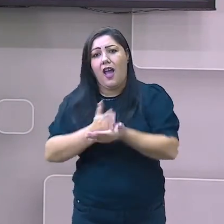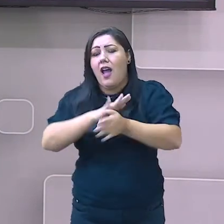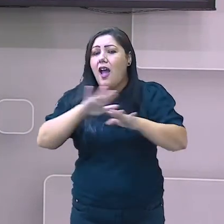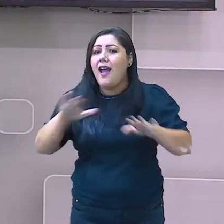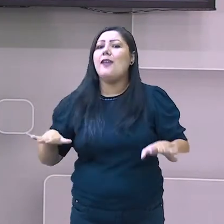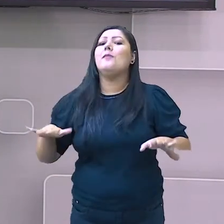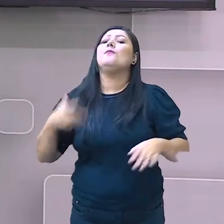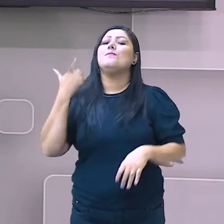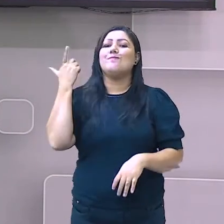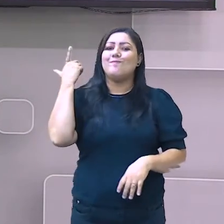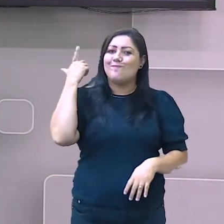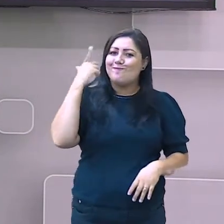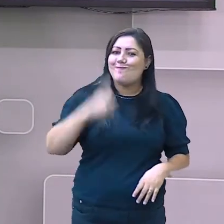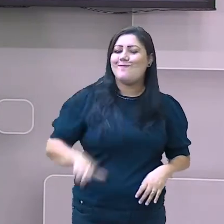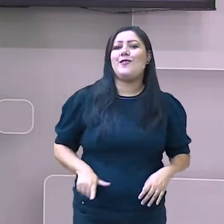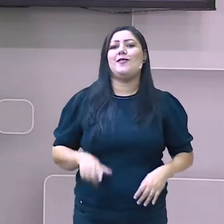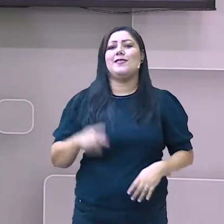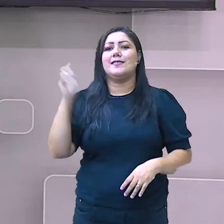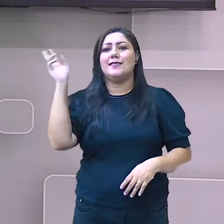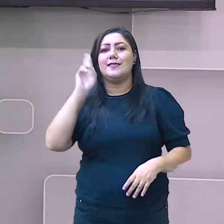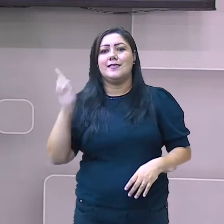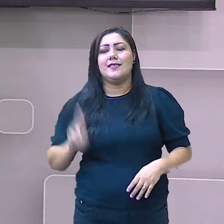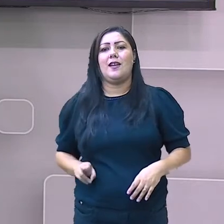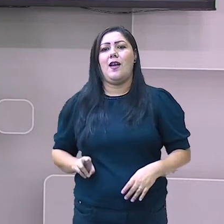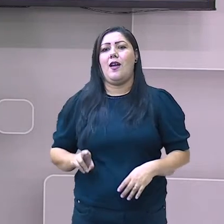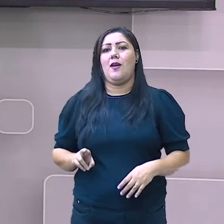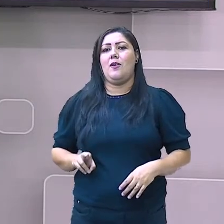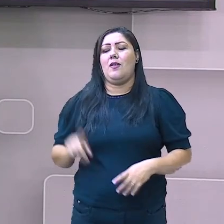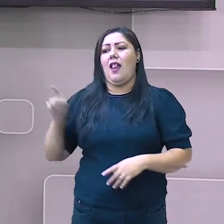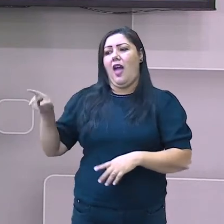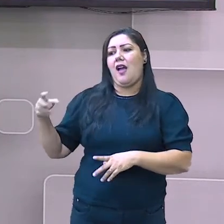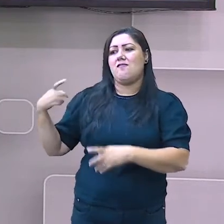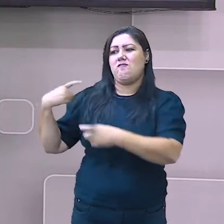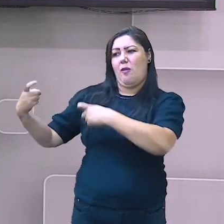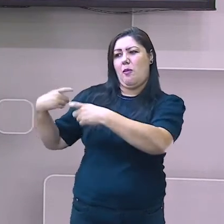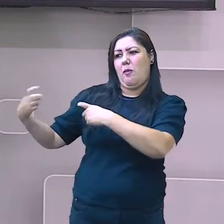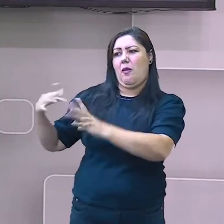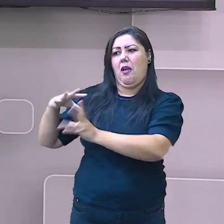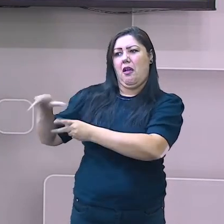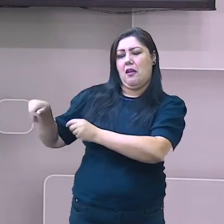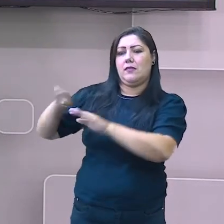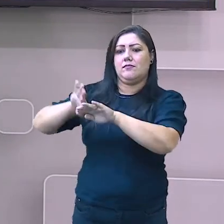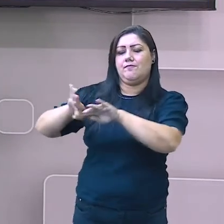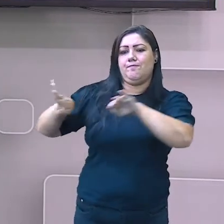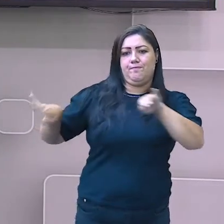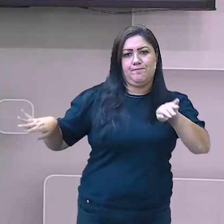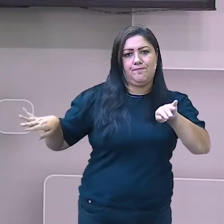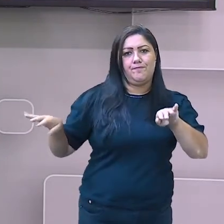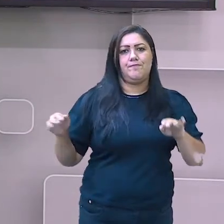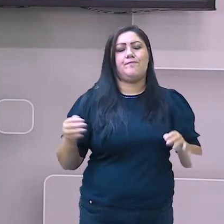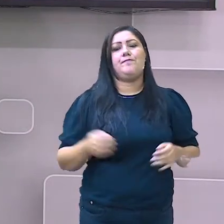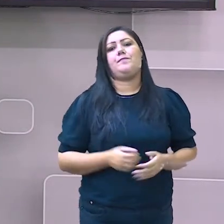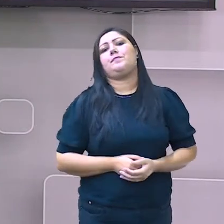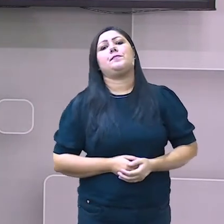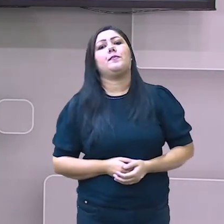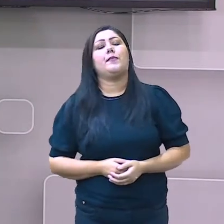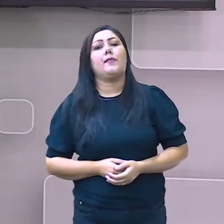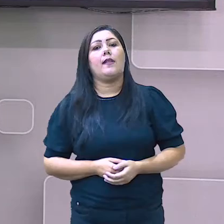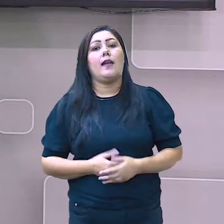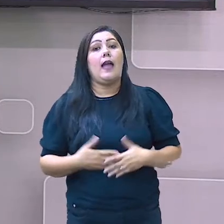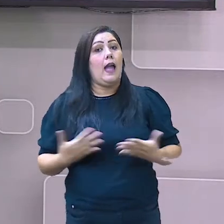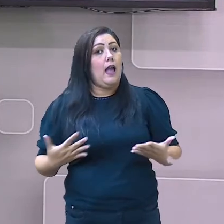eles conseguiram que a Rússia saísse da Primeira Guerra Mundial. Agora, a guerra entre